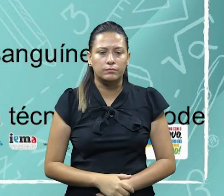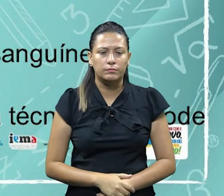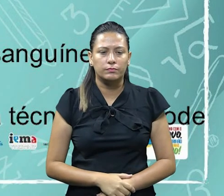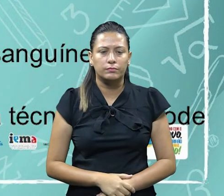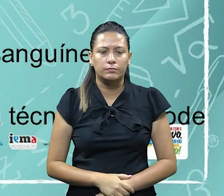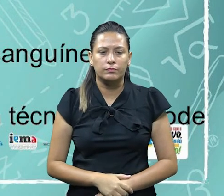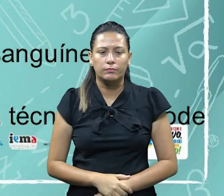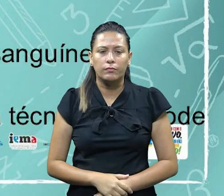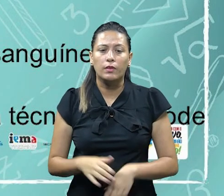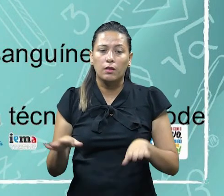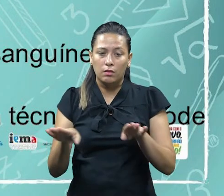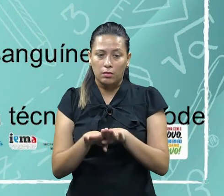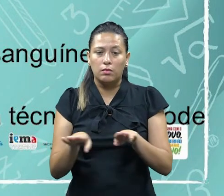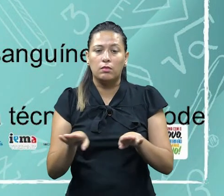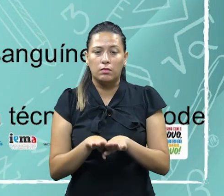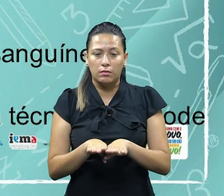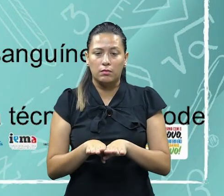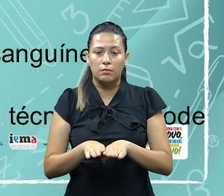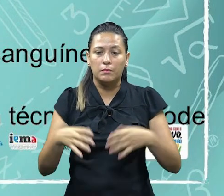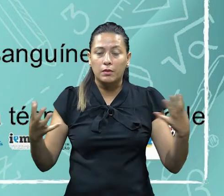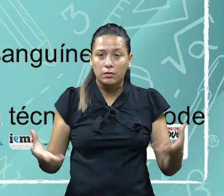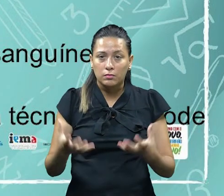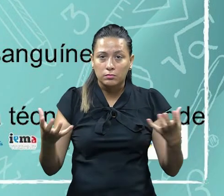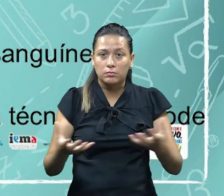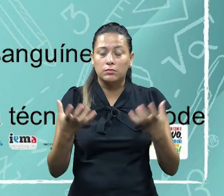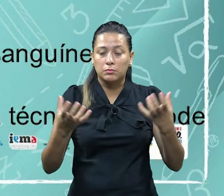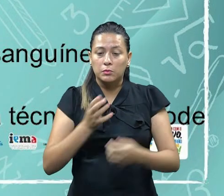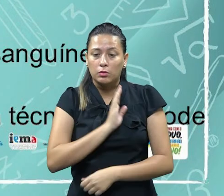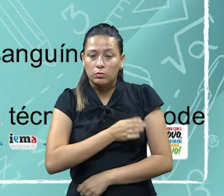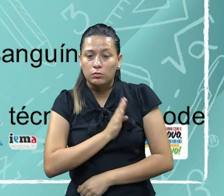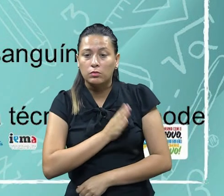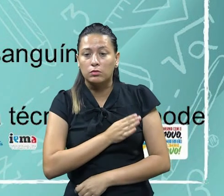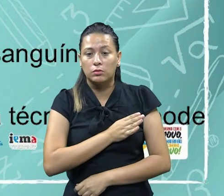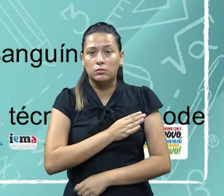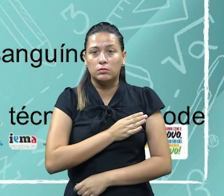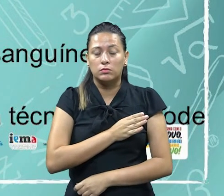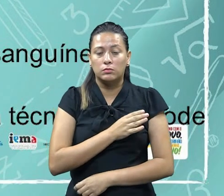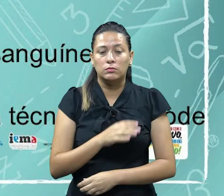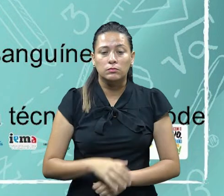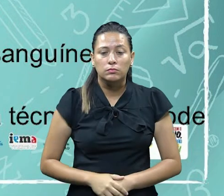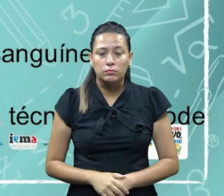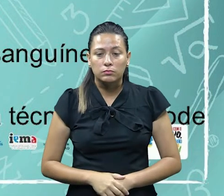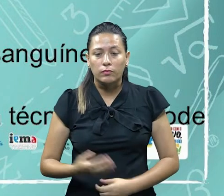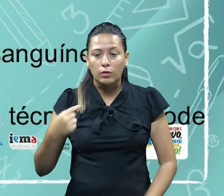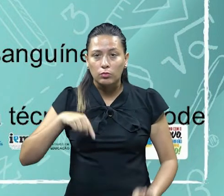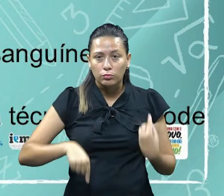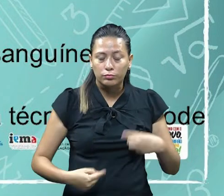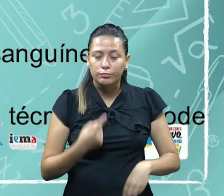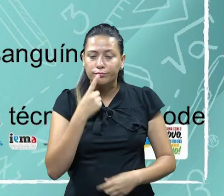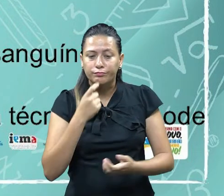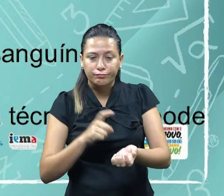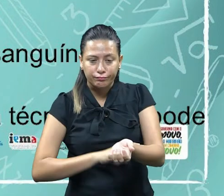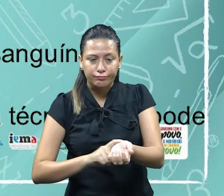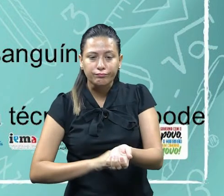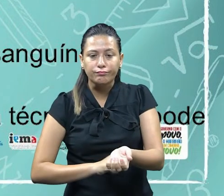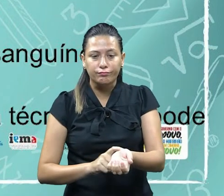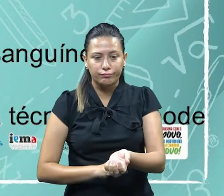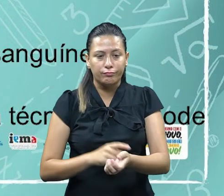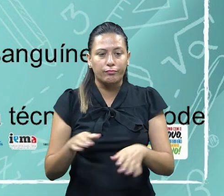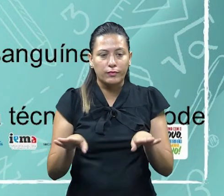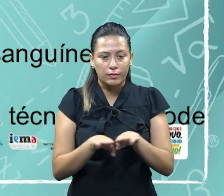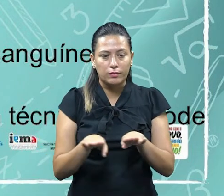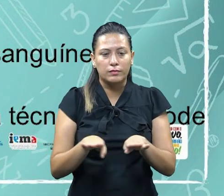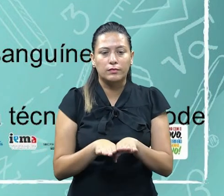Realizar a reanimação cardíaca, estimula o fluxo sanguíneo e insista na ressurreição